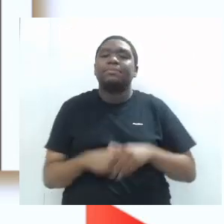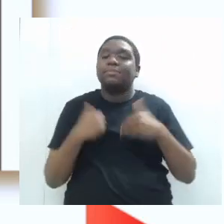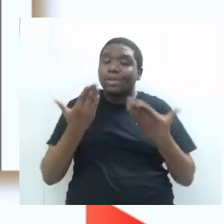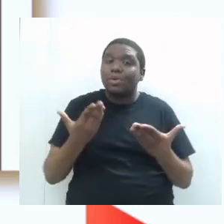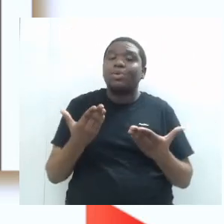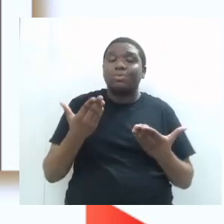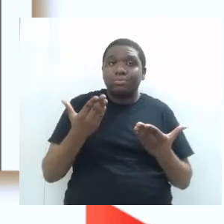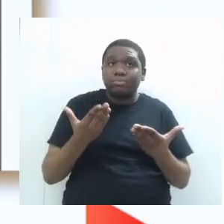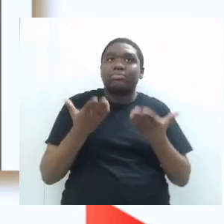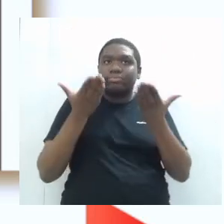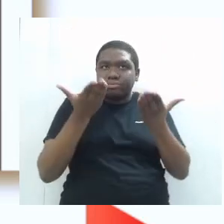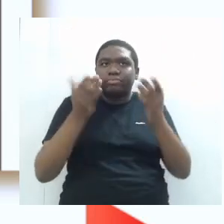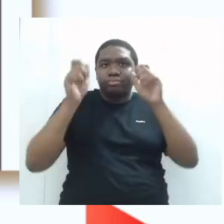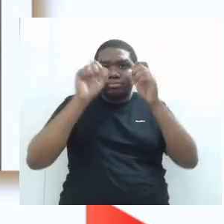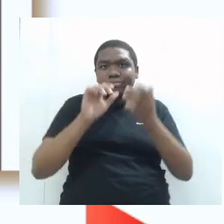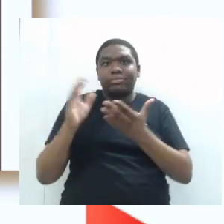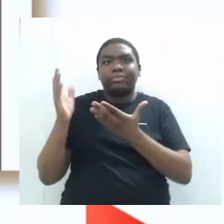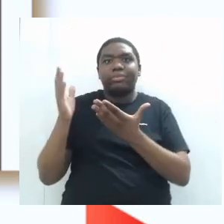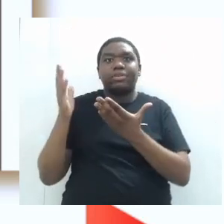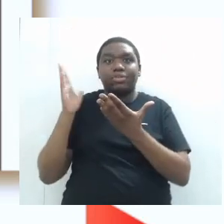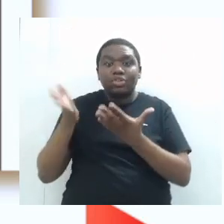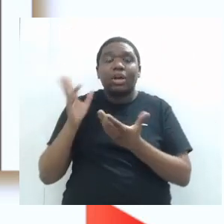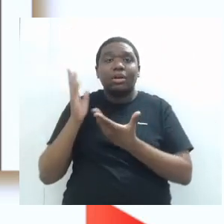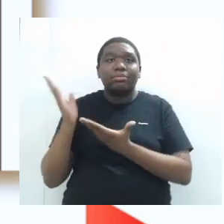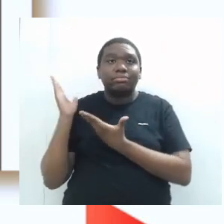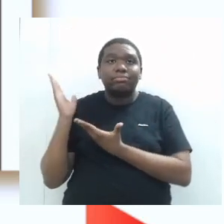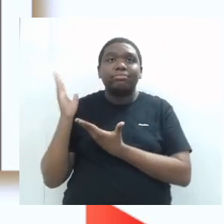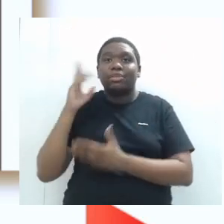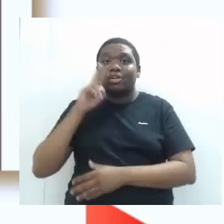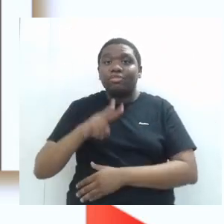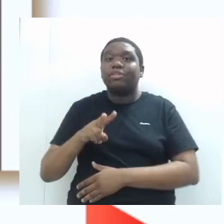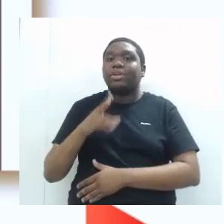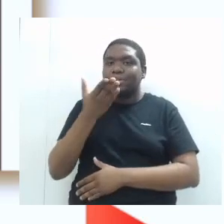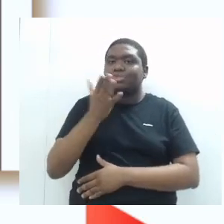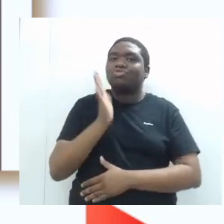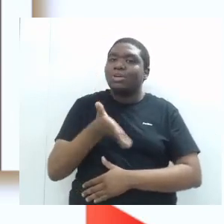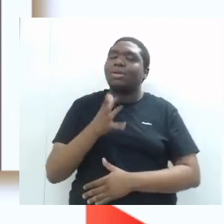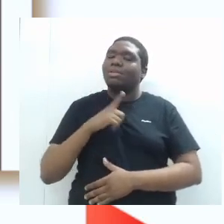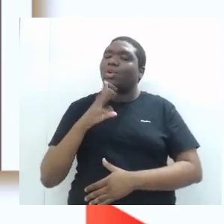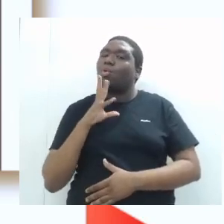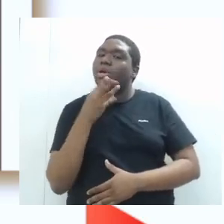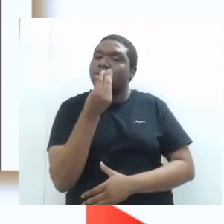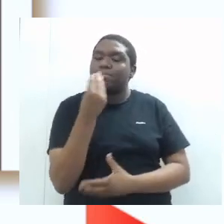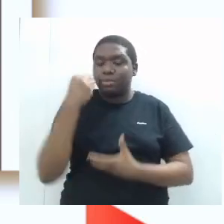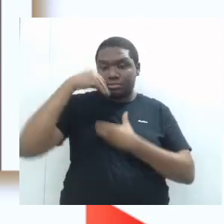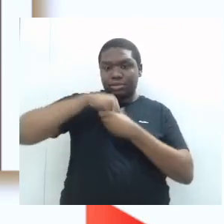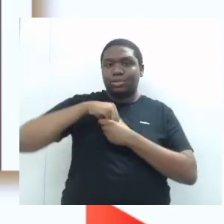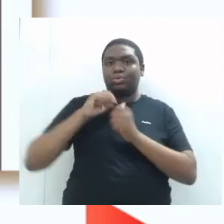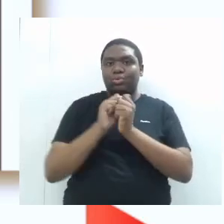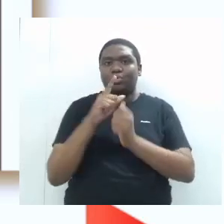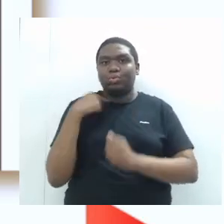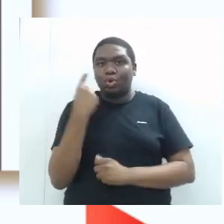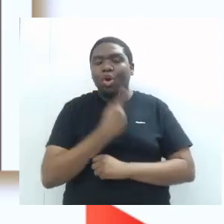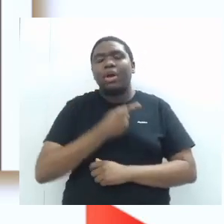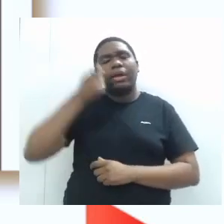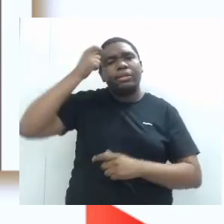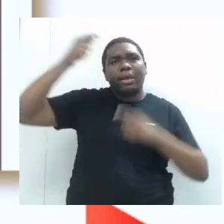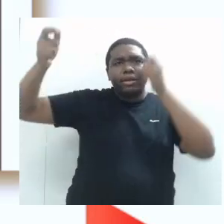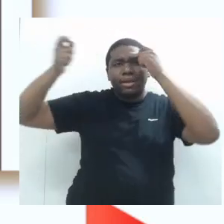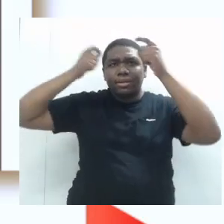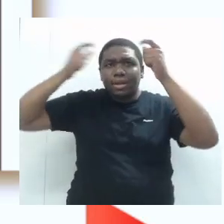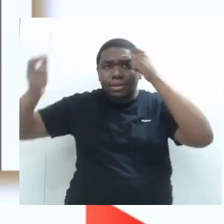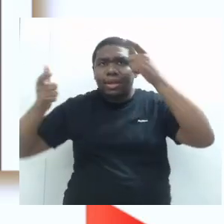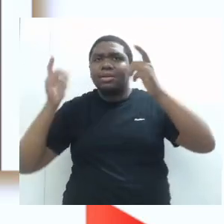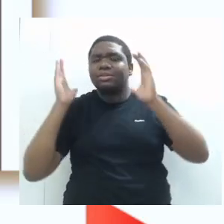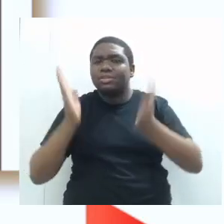inatismo, que é justamente você já nasce com aquele conhecimento, já trazemos conosco as ideias. Por